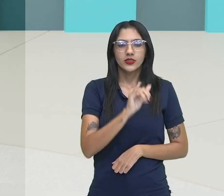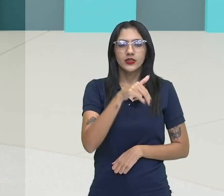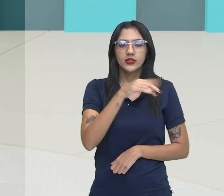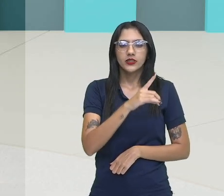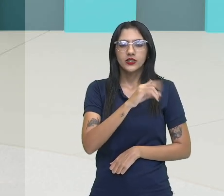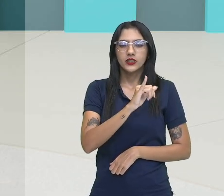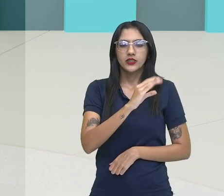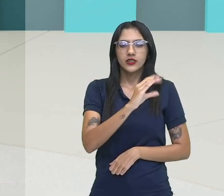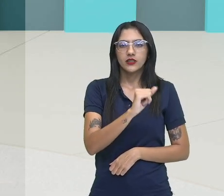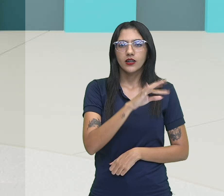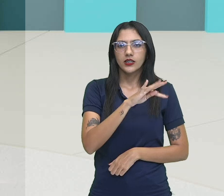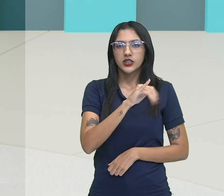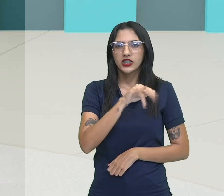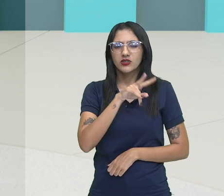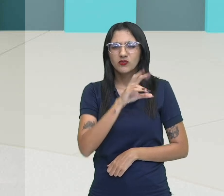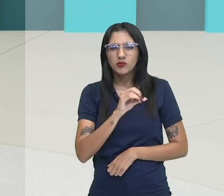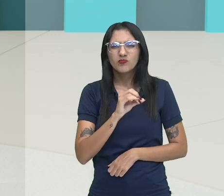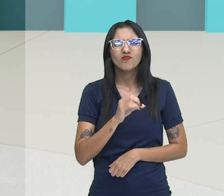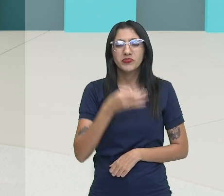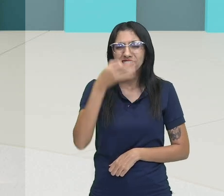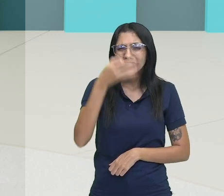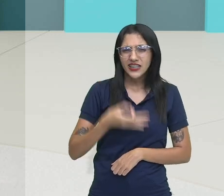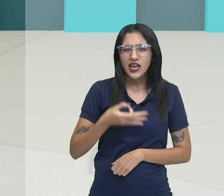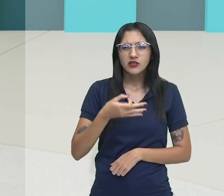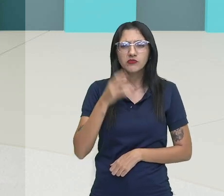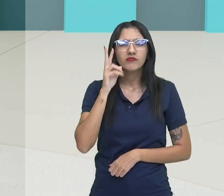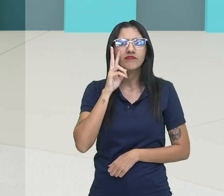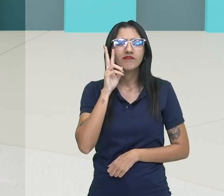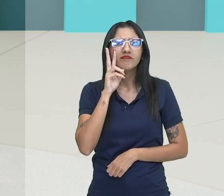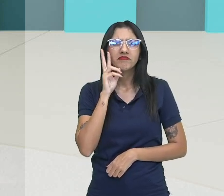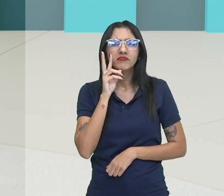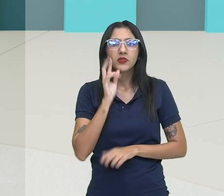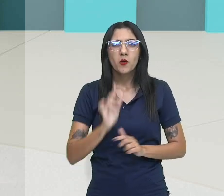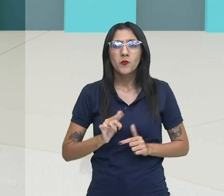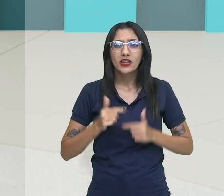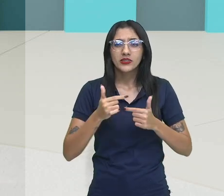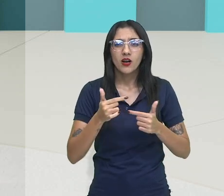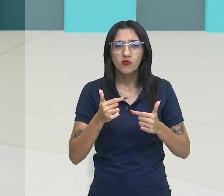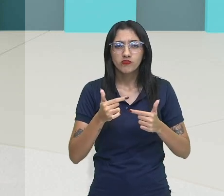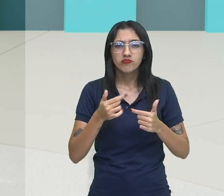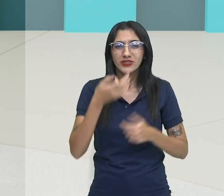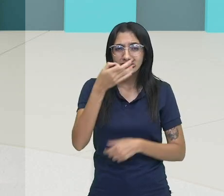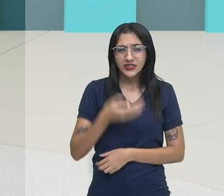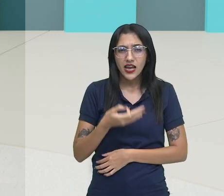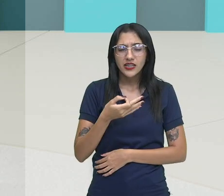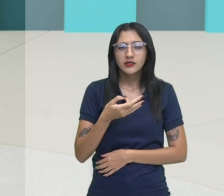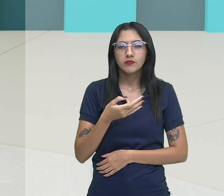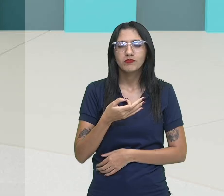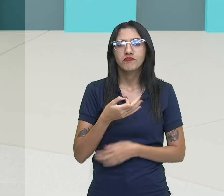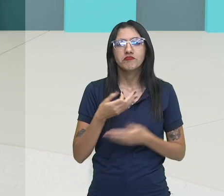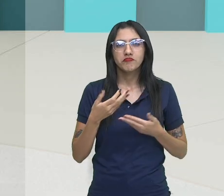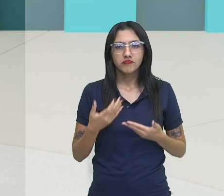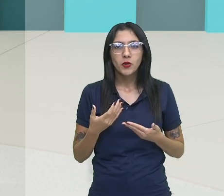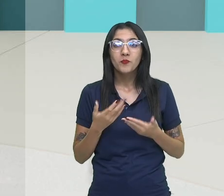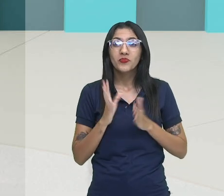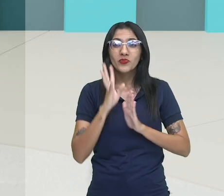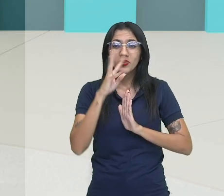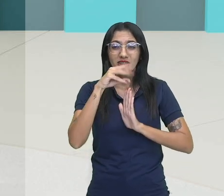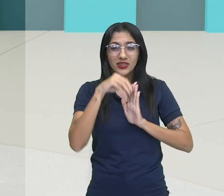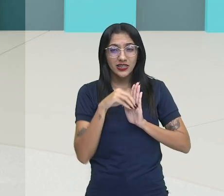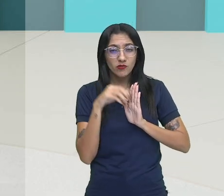indicativo, aquele que expressa uma certeza, se lembram desse tempo, na verdade, desse modo aí? Pois bem, dentro